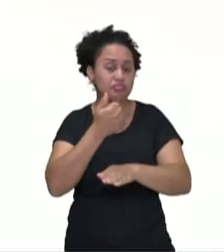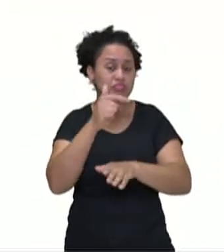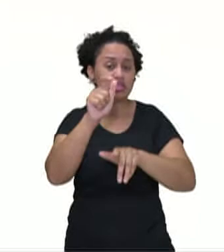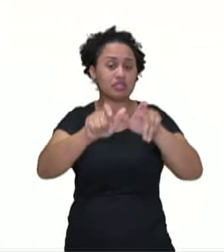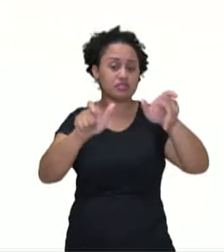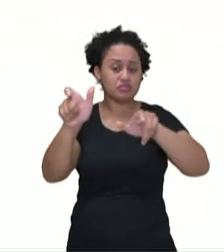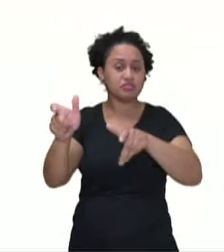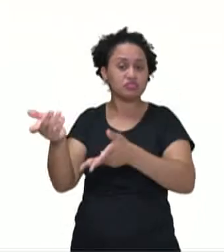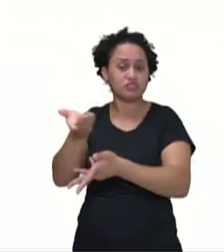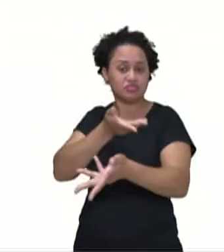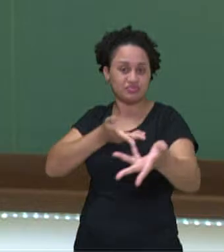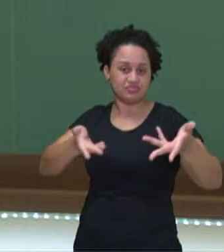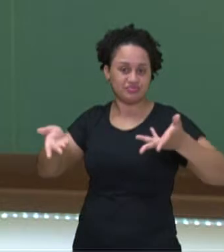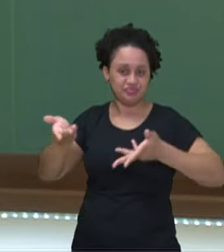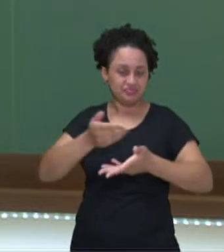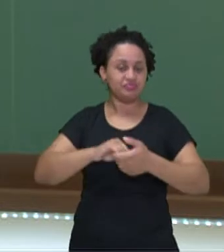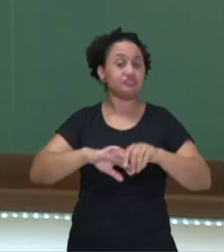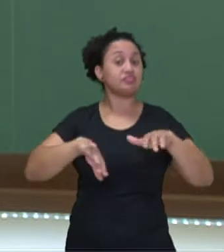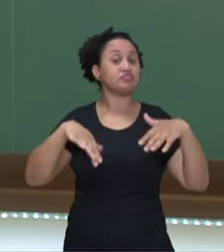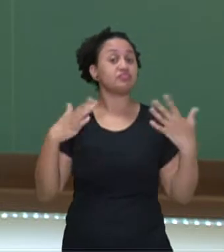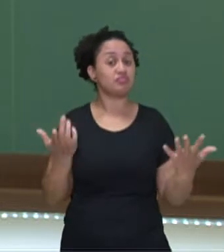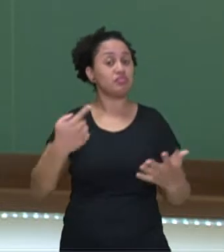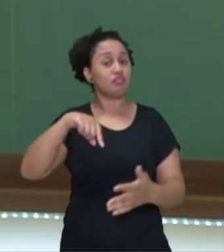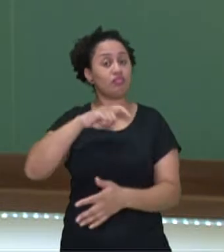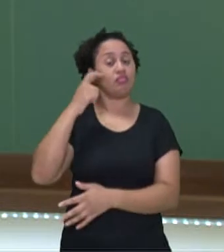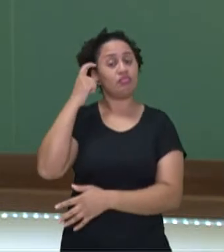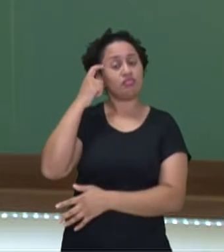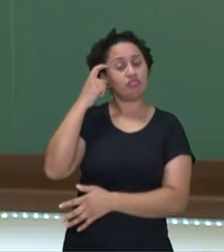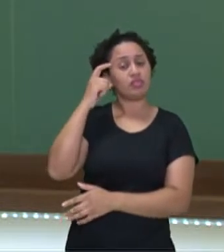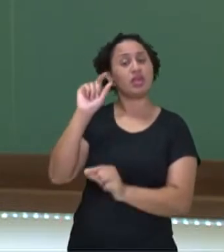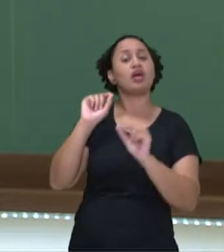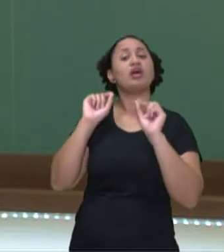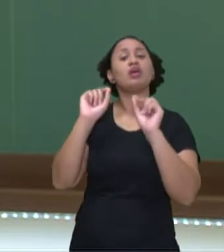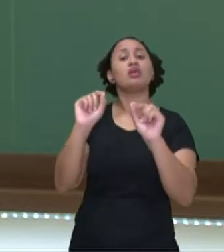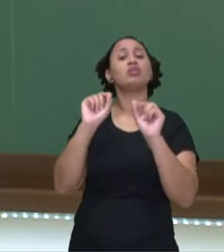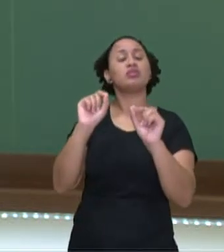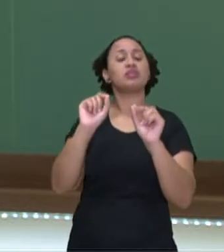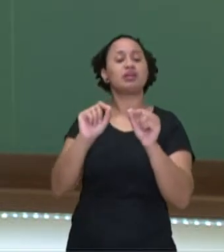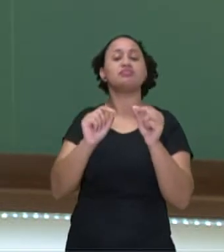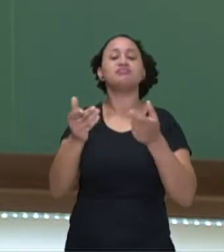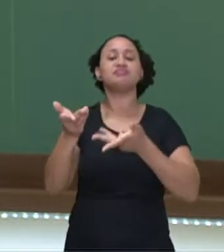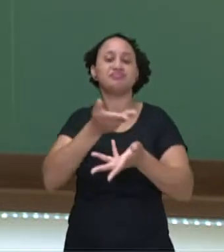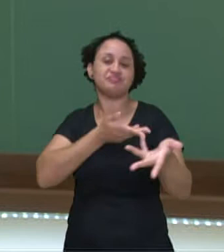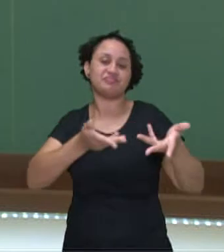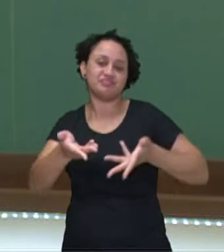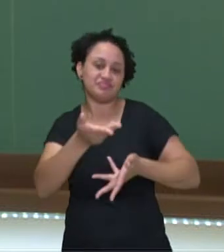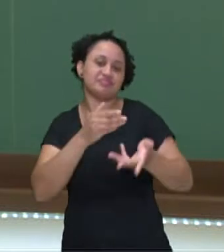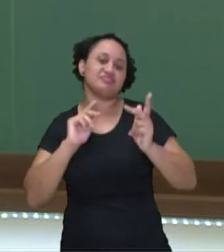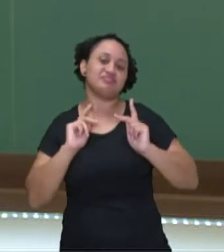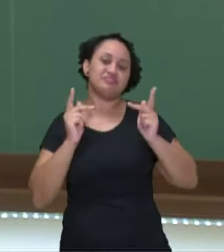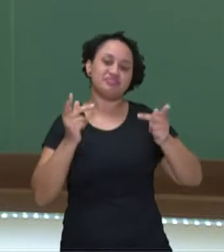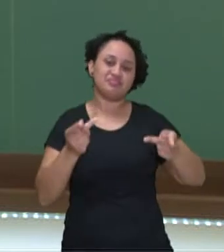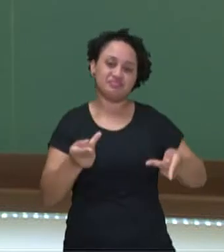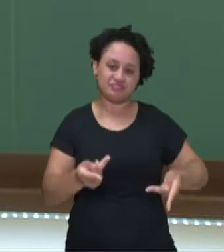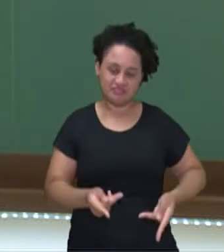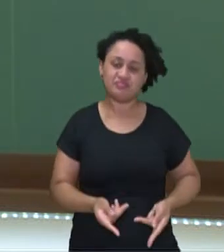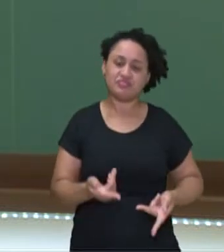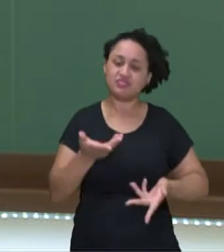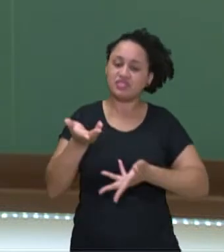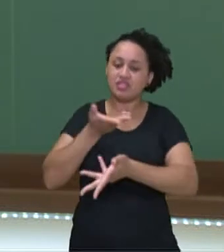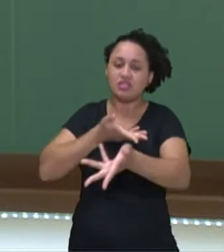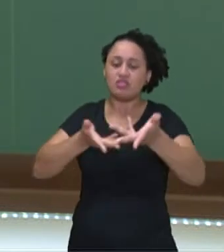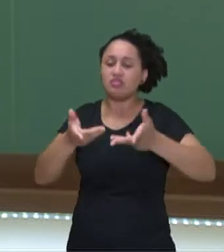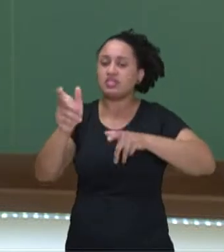em sociedade. Então vamos pensar esse fato que é a convivência humana, a convivência